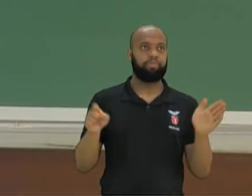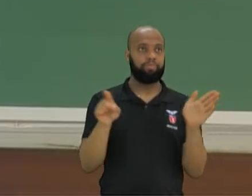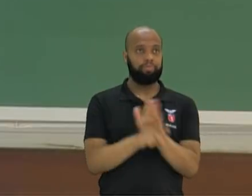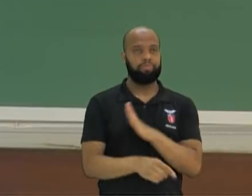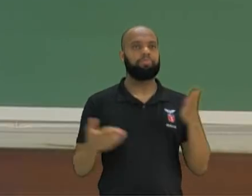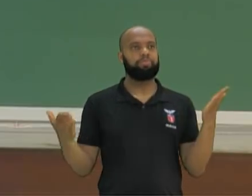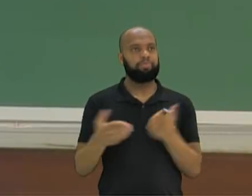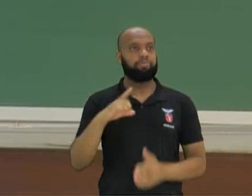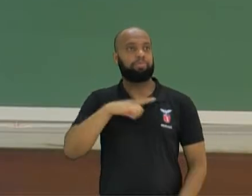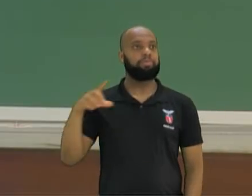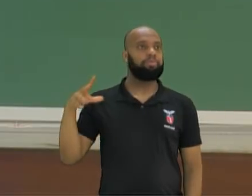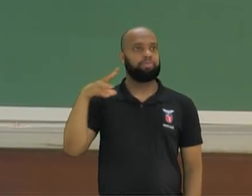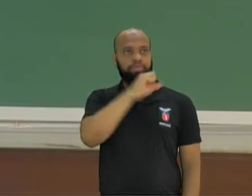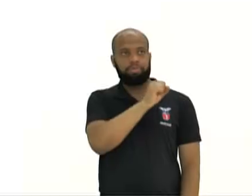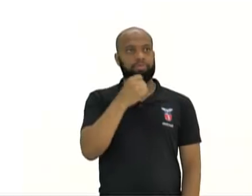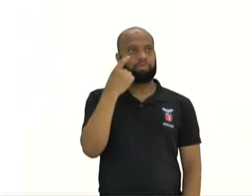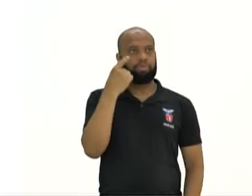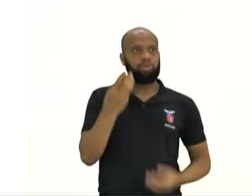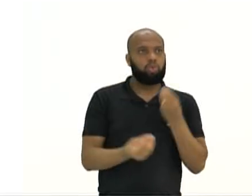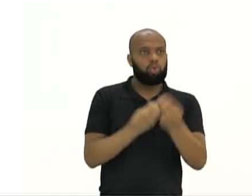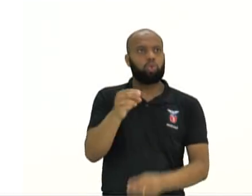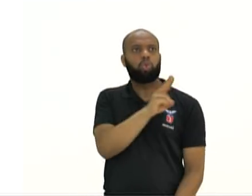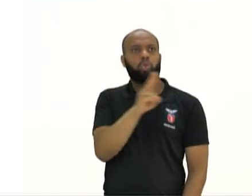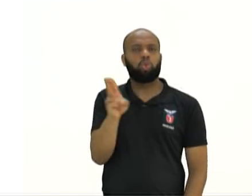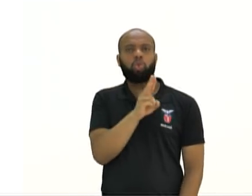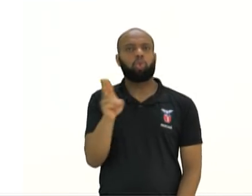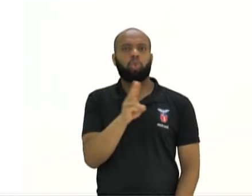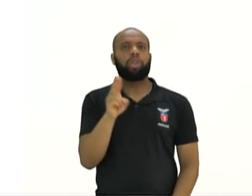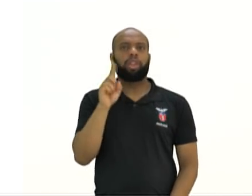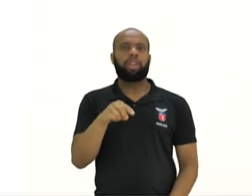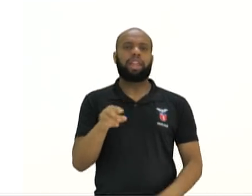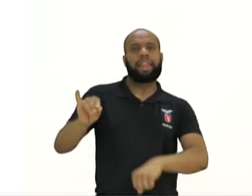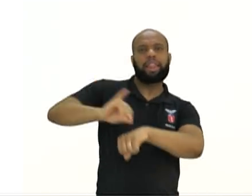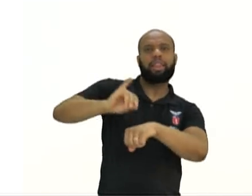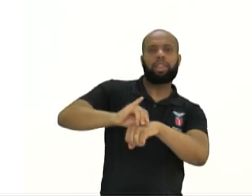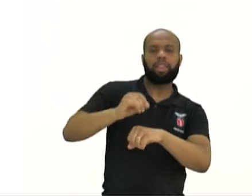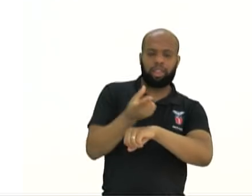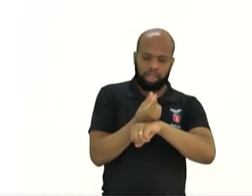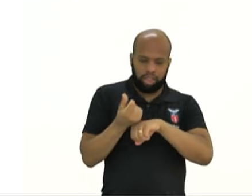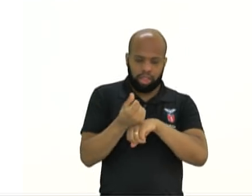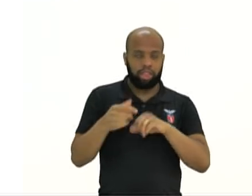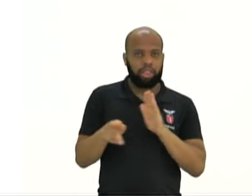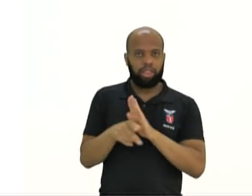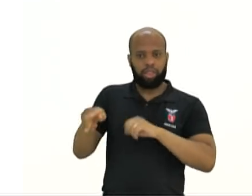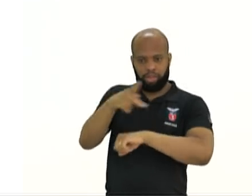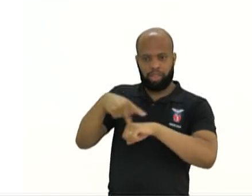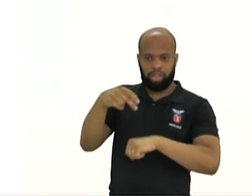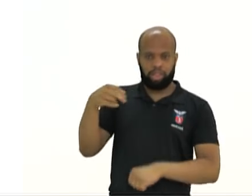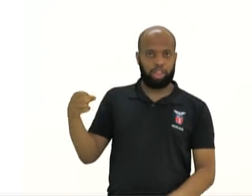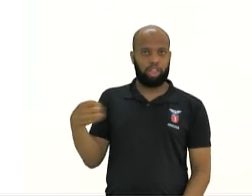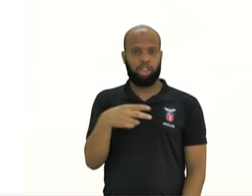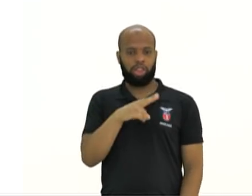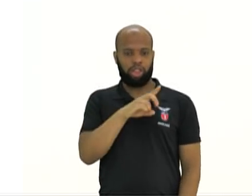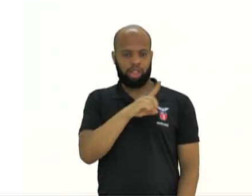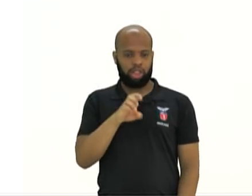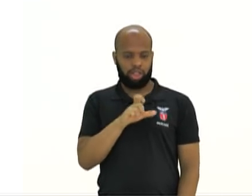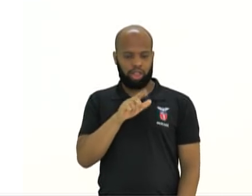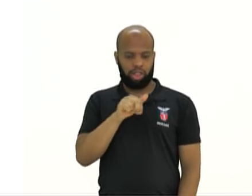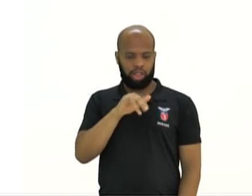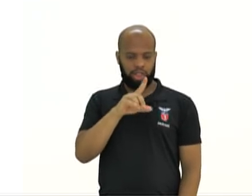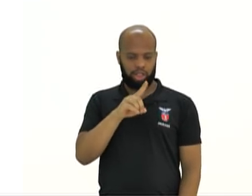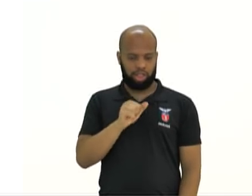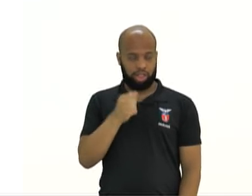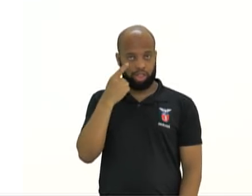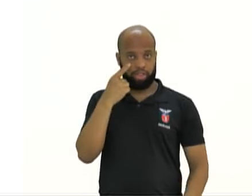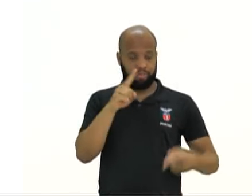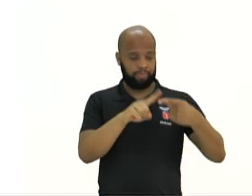quiz aí rapidinho. Como se chama a capital financeira da Nova Zelândia? Pô, que difícil, hein? Chama-se Melbourne, letra A.